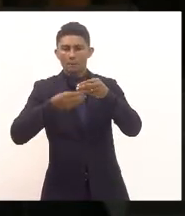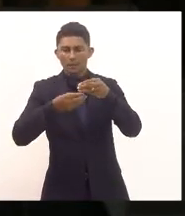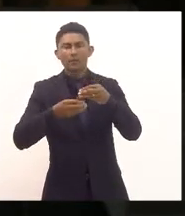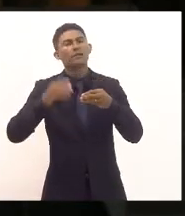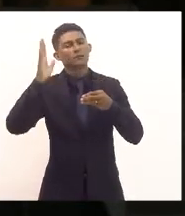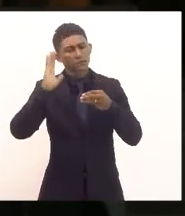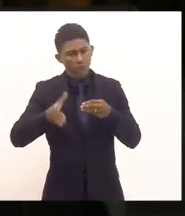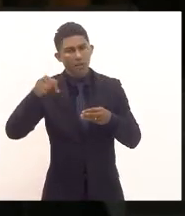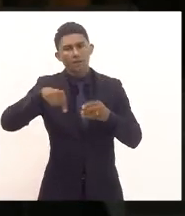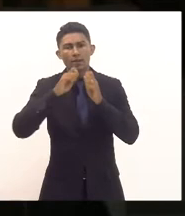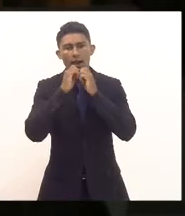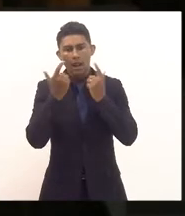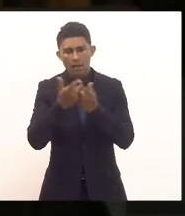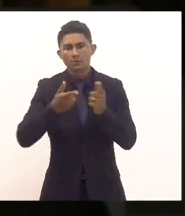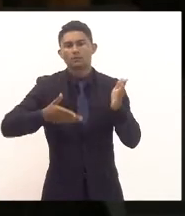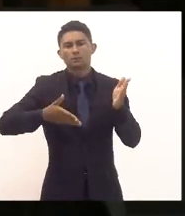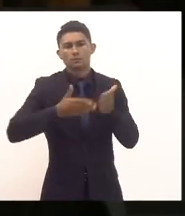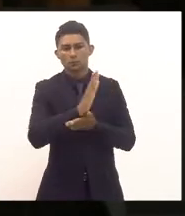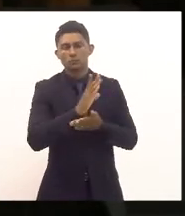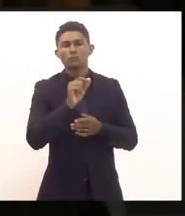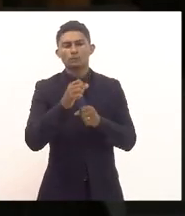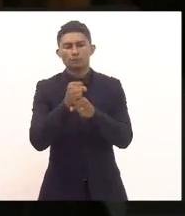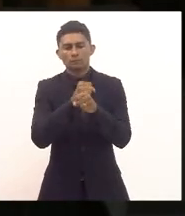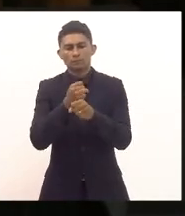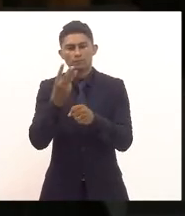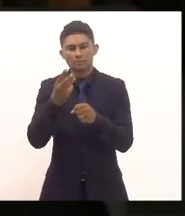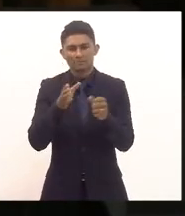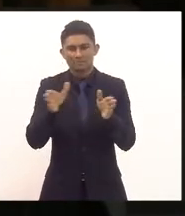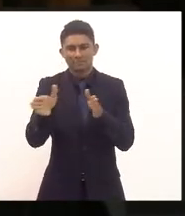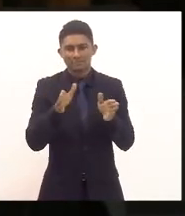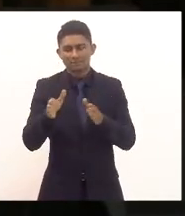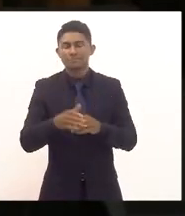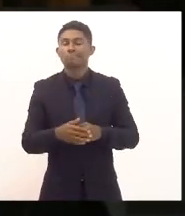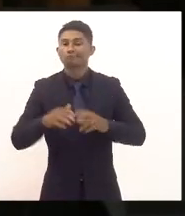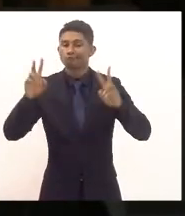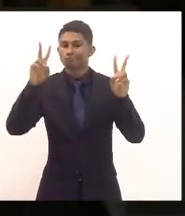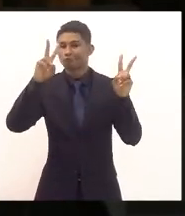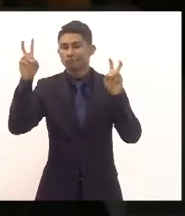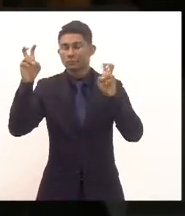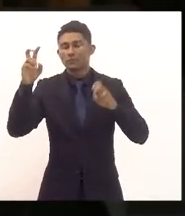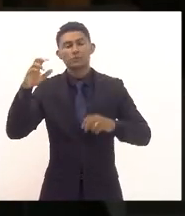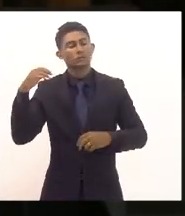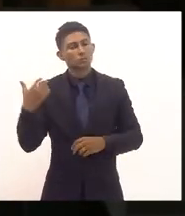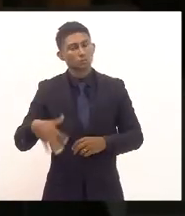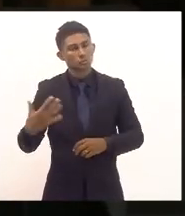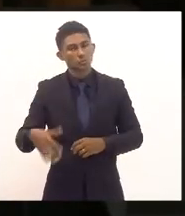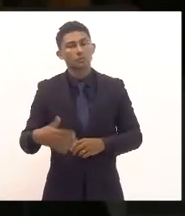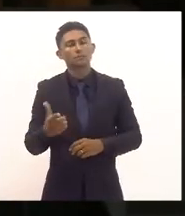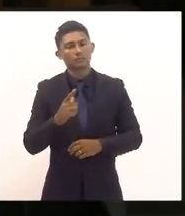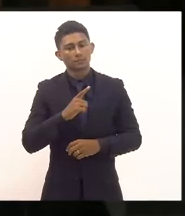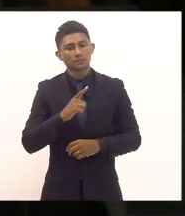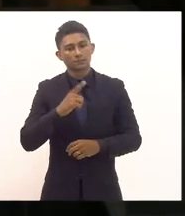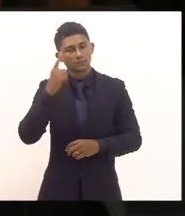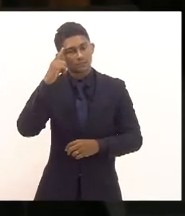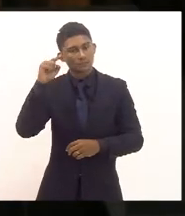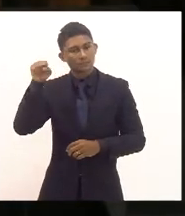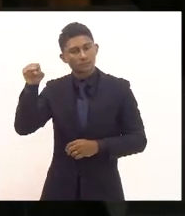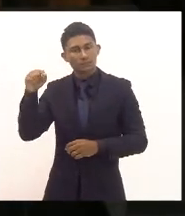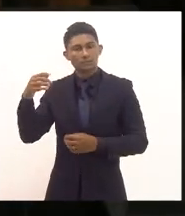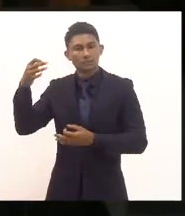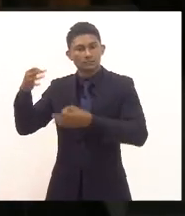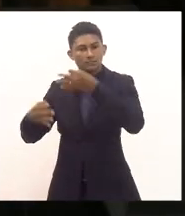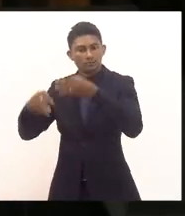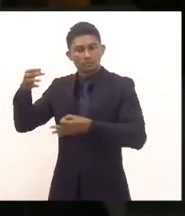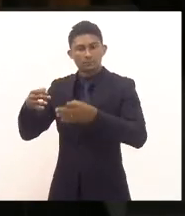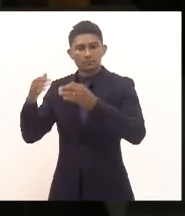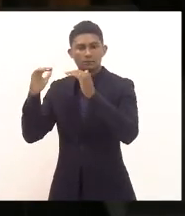sobre os triénios que é o tema polêmico que tá lá no Supremo que